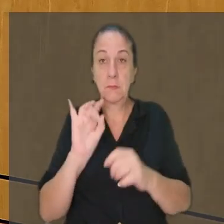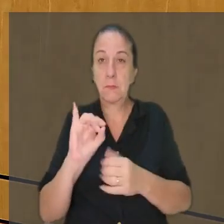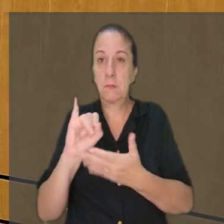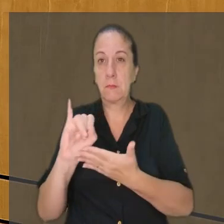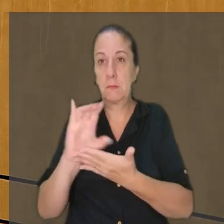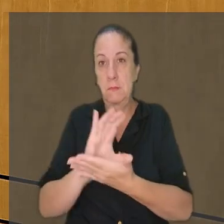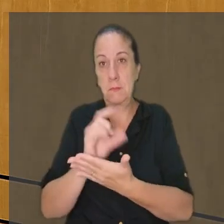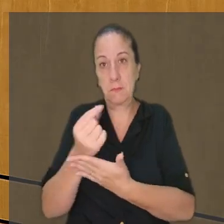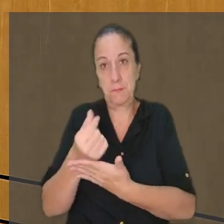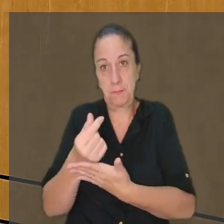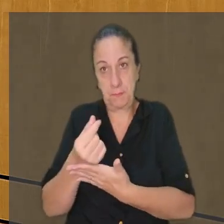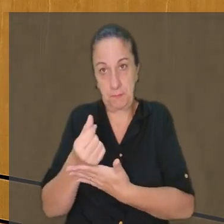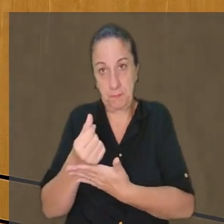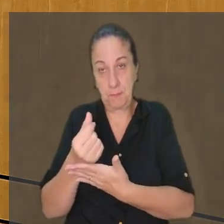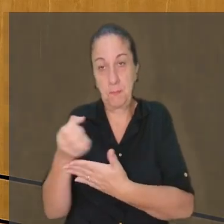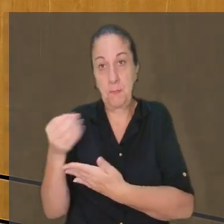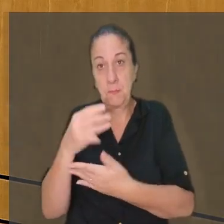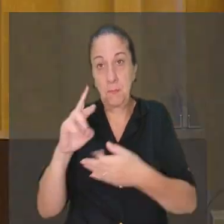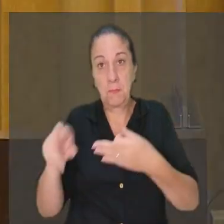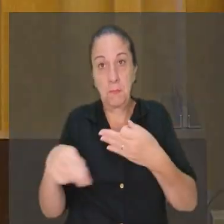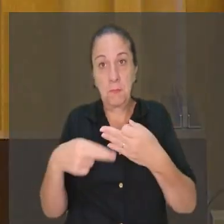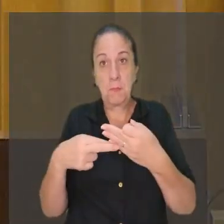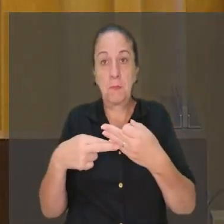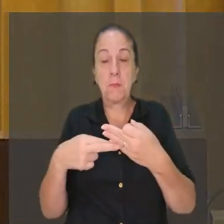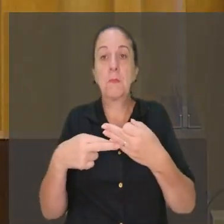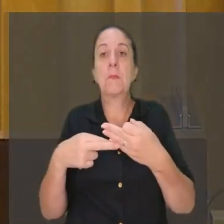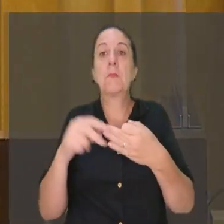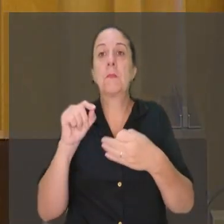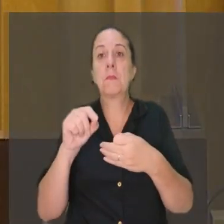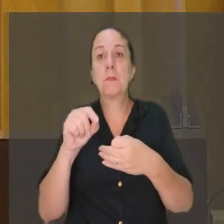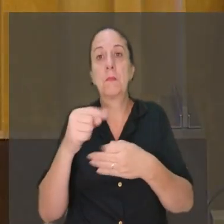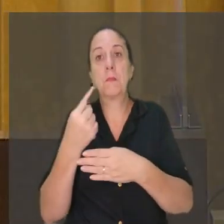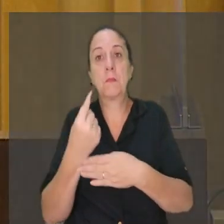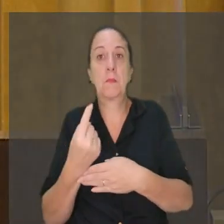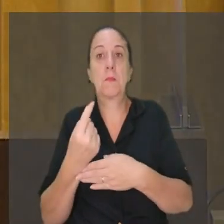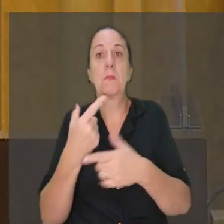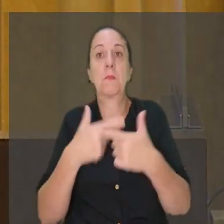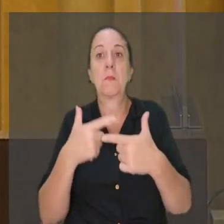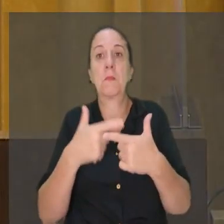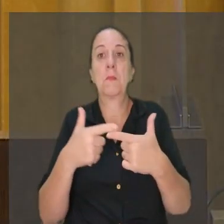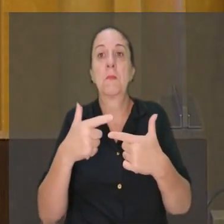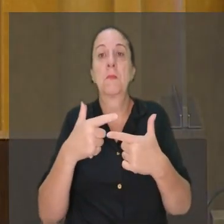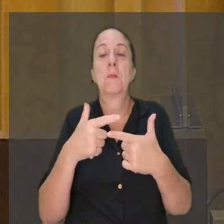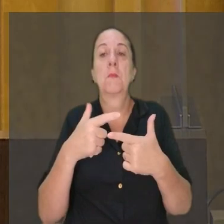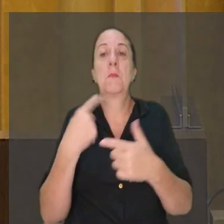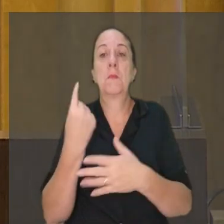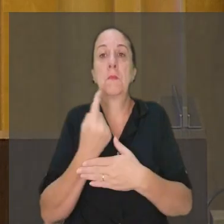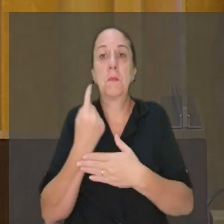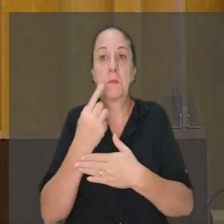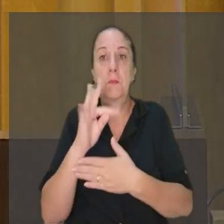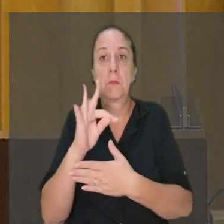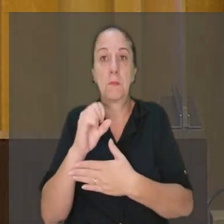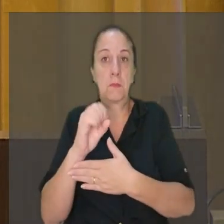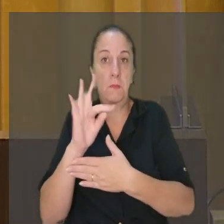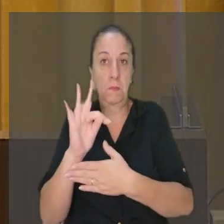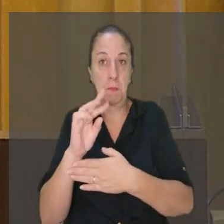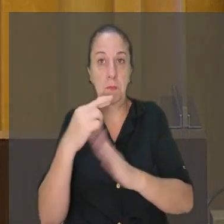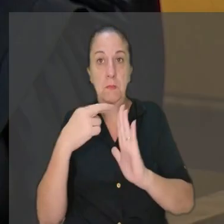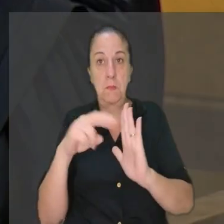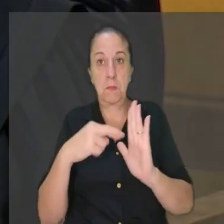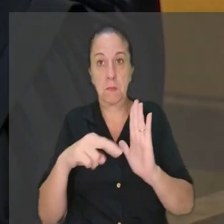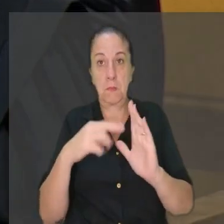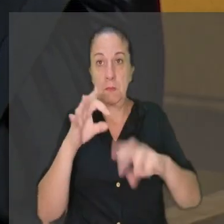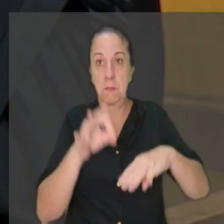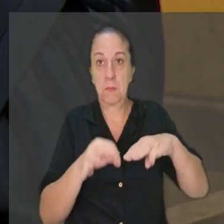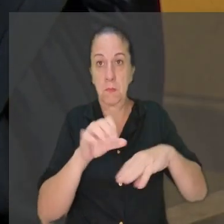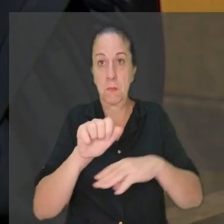do vínculo, mas apenas a indenização. Em novo recurso, dessa vez julgado pela Seção 1 de Dissídios Individuais do TST,